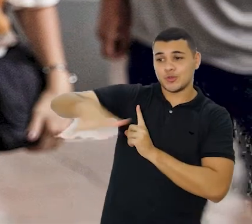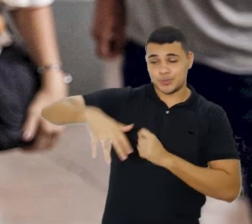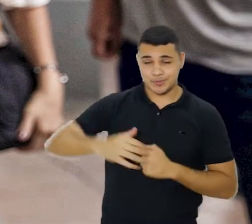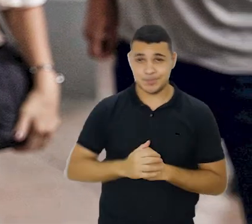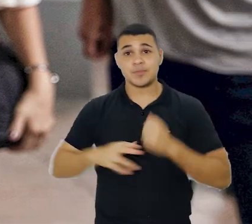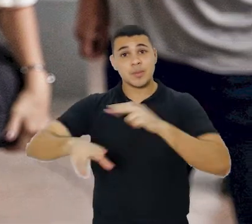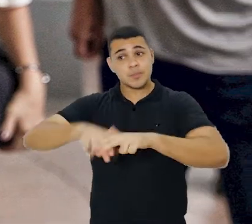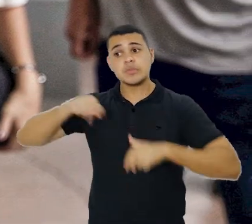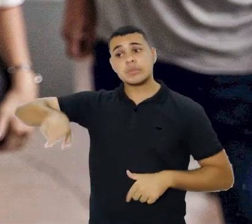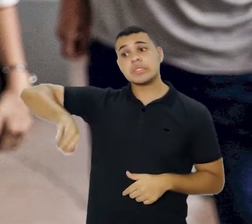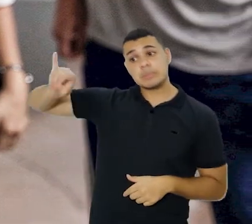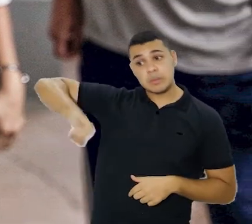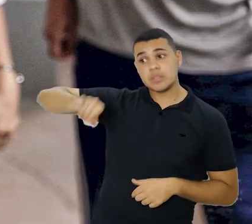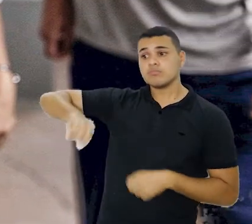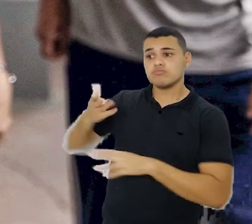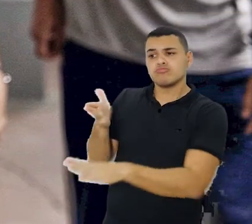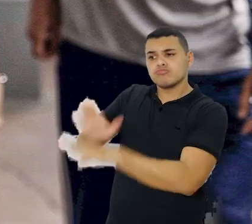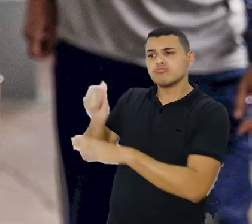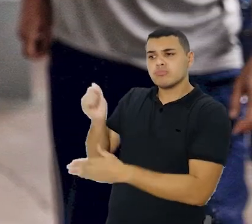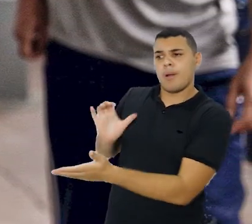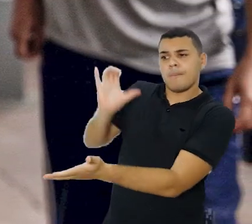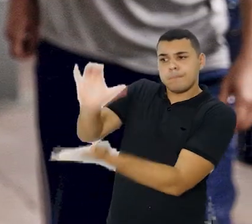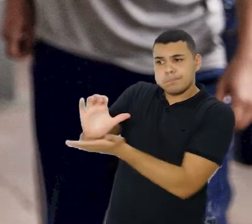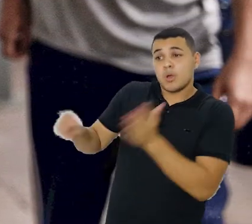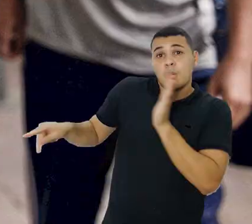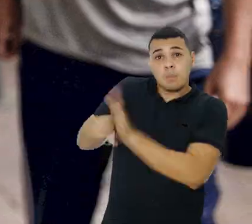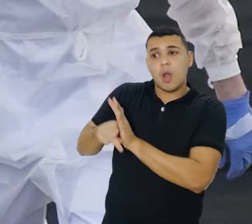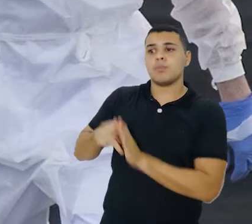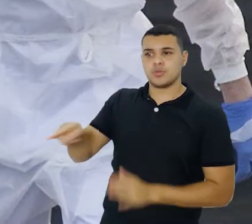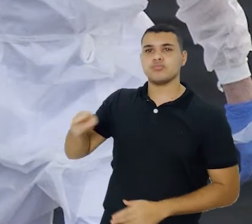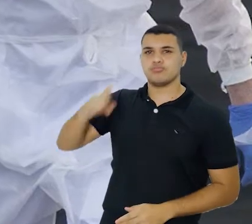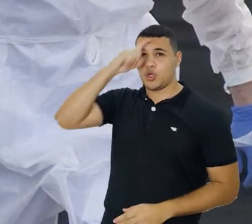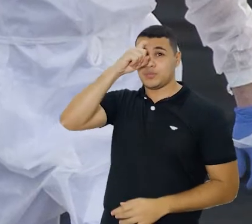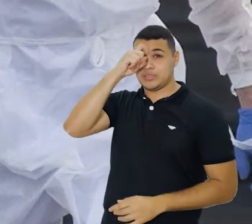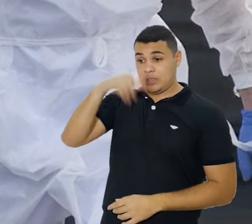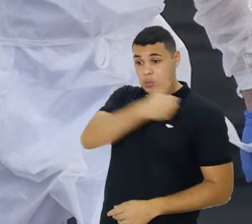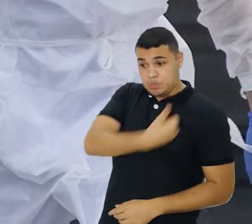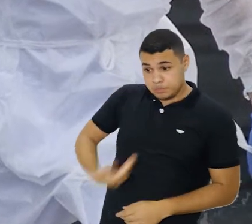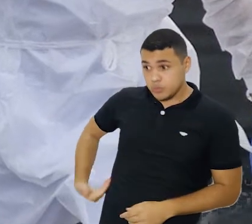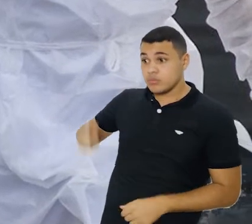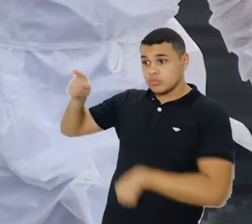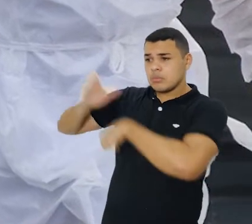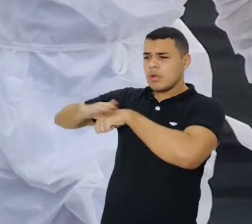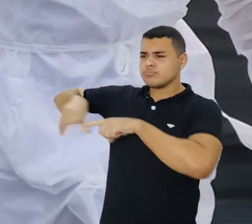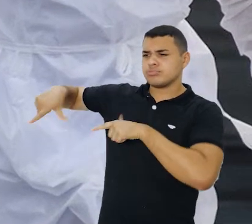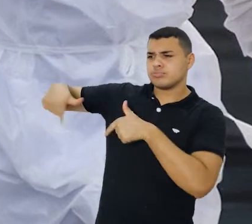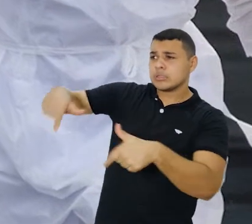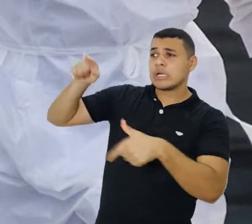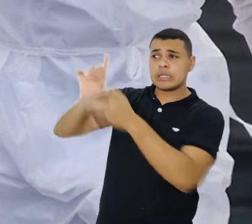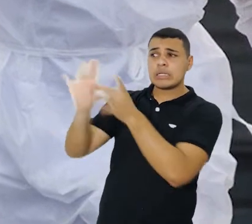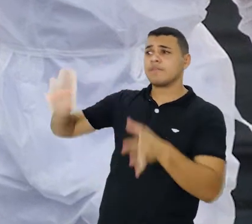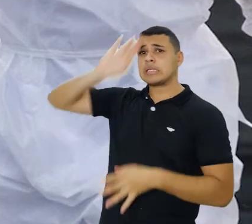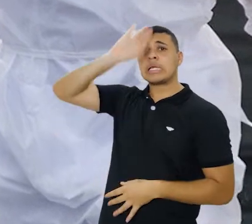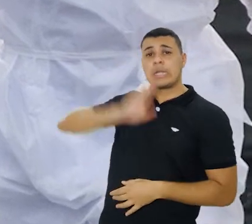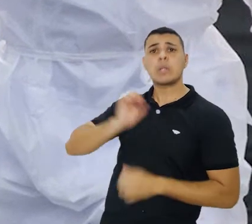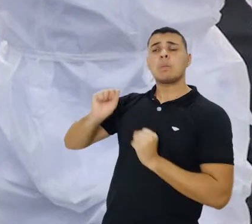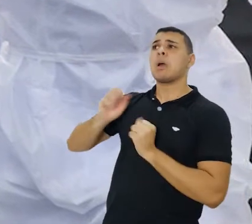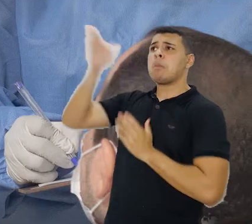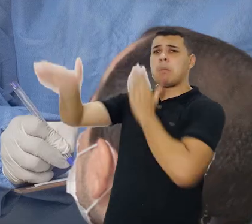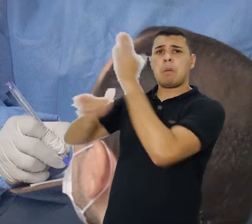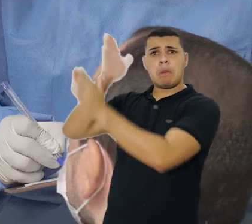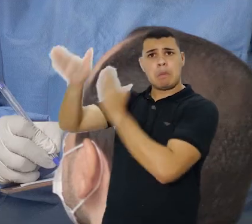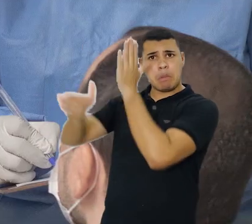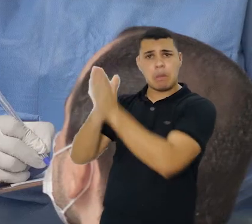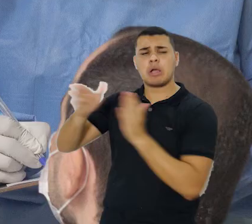importância de investimento em nosso Sistema Único de Saúde, público, universal, gratuito e acessível